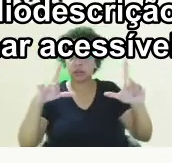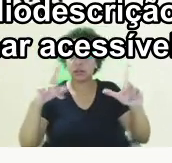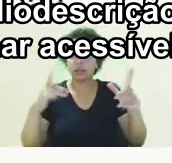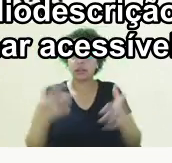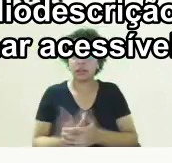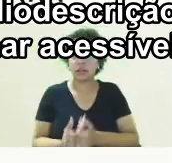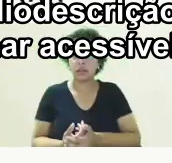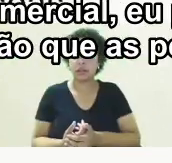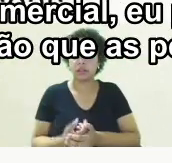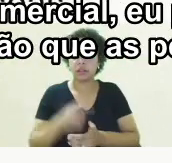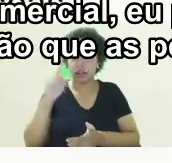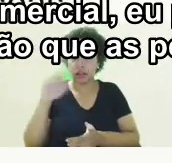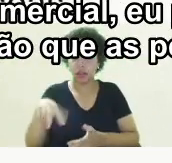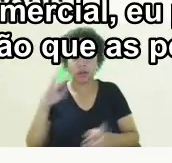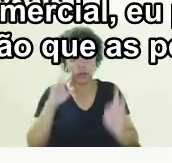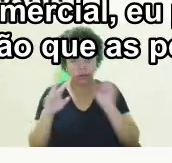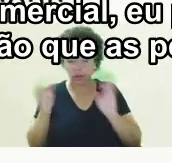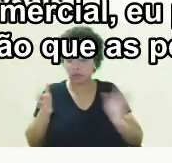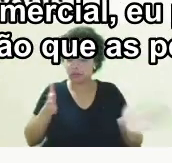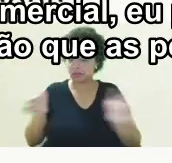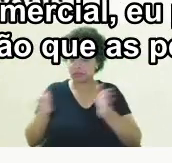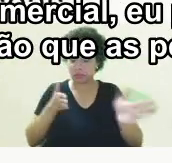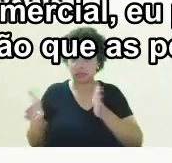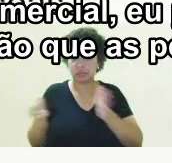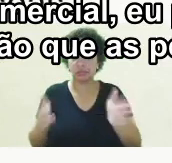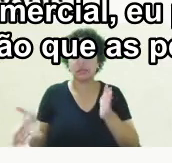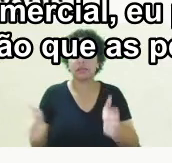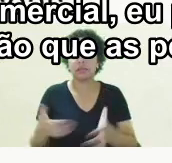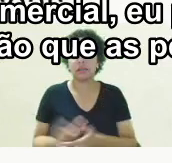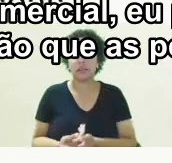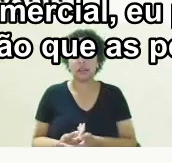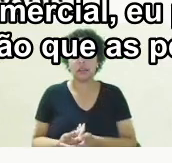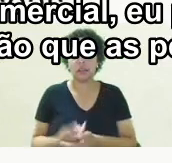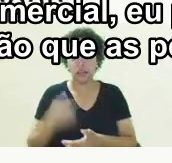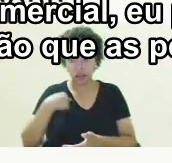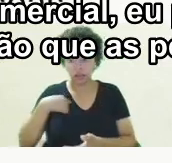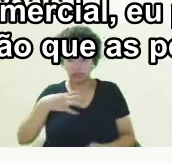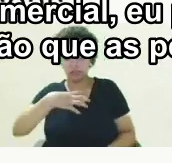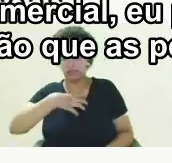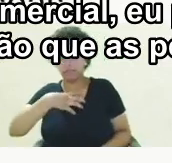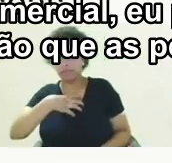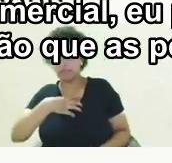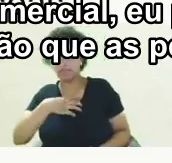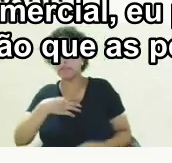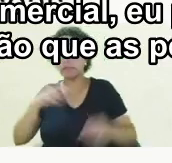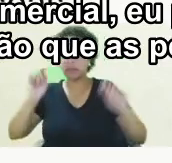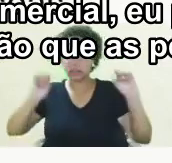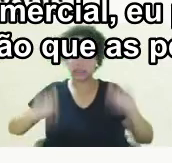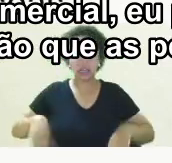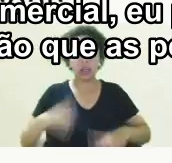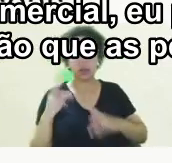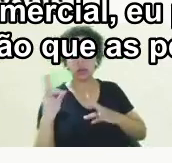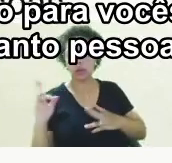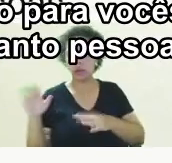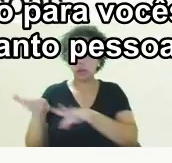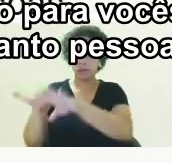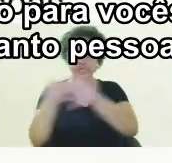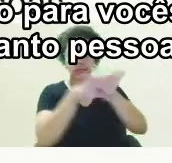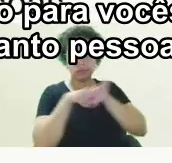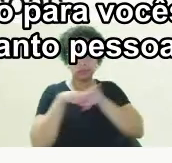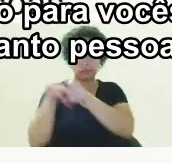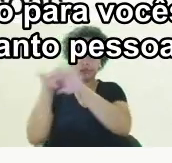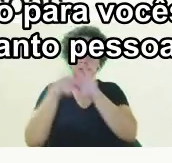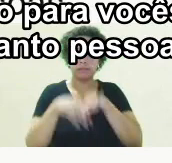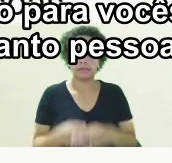hoje, né? Um olhar acessível para o mundo. Eu posso me ver naquele comercial, eu posso me sentir nele, posso sentir a mesma emoção que as pessoas estão